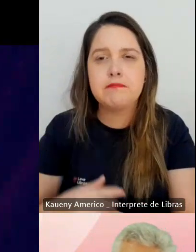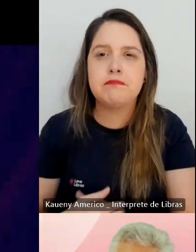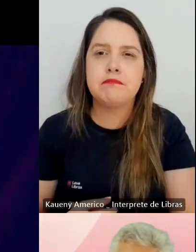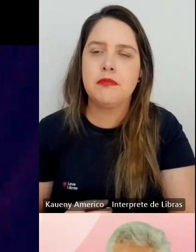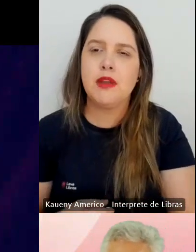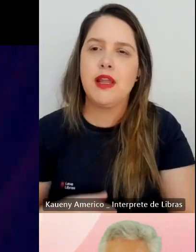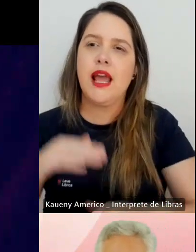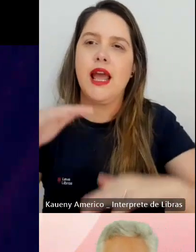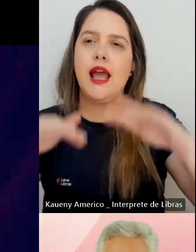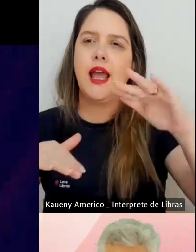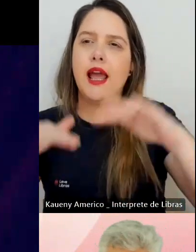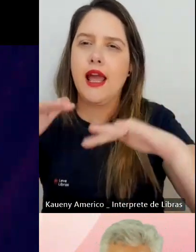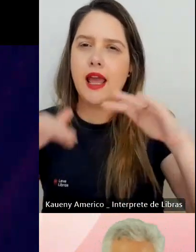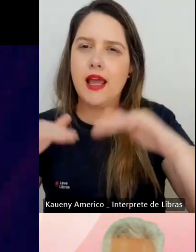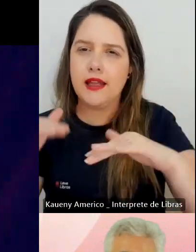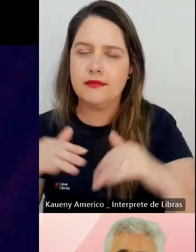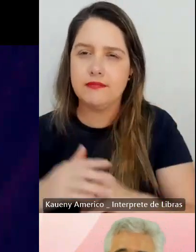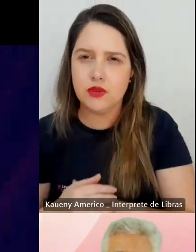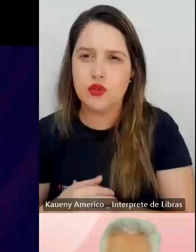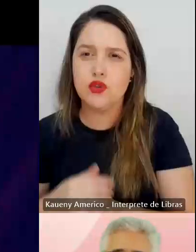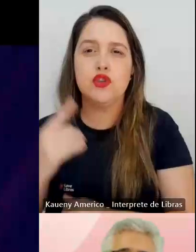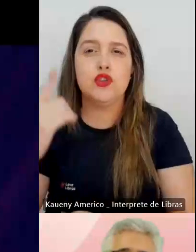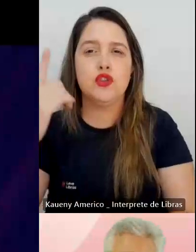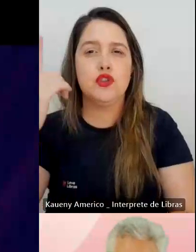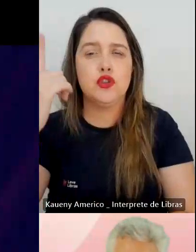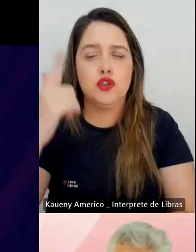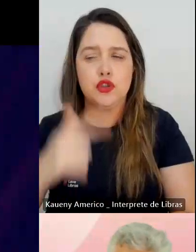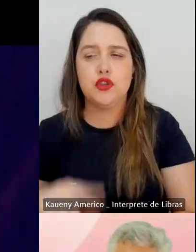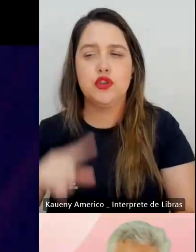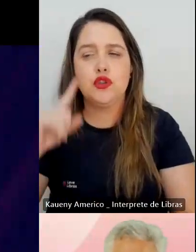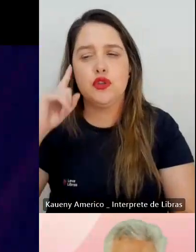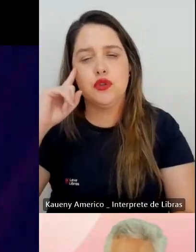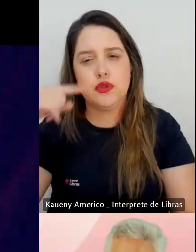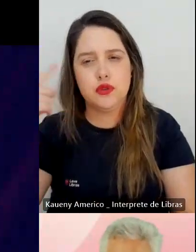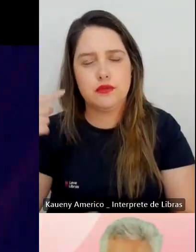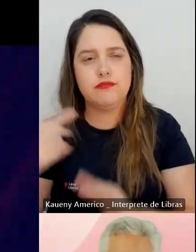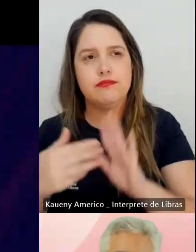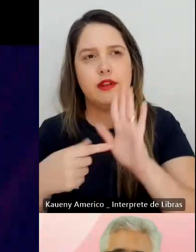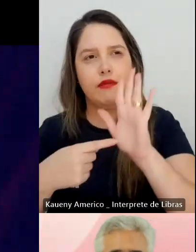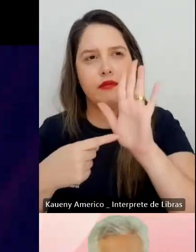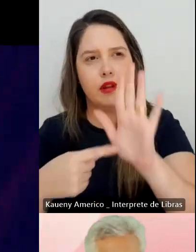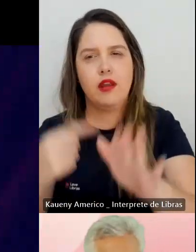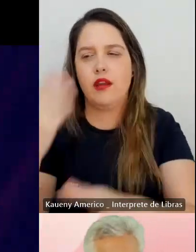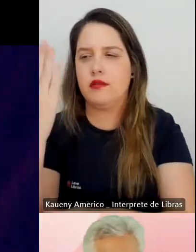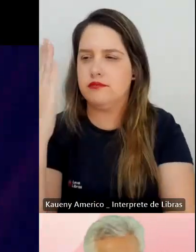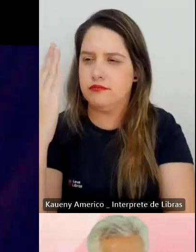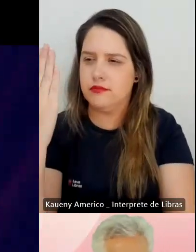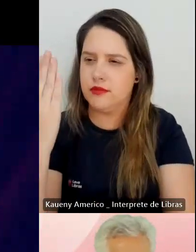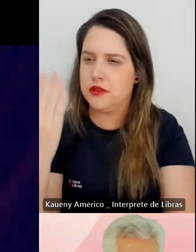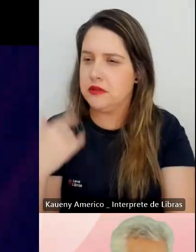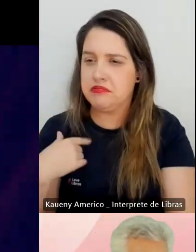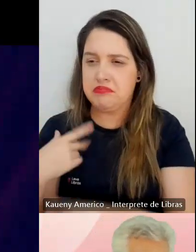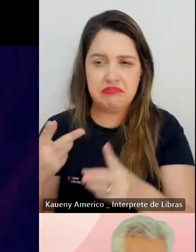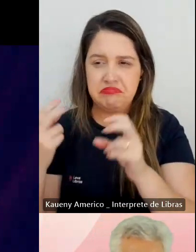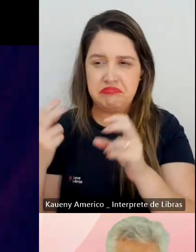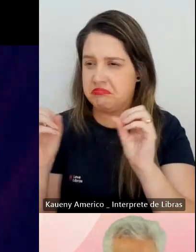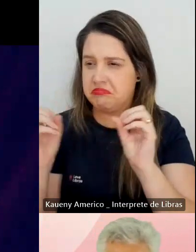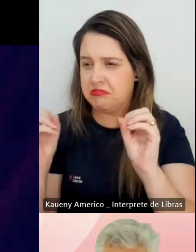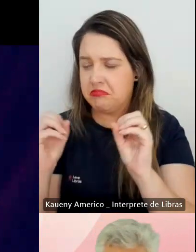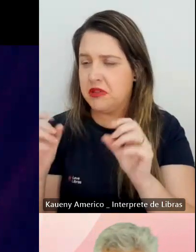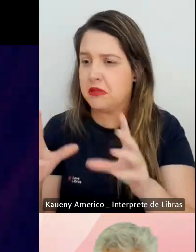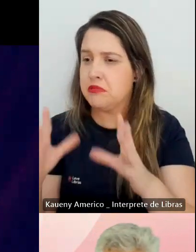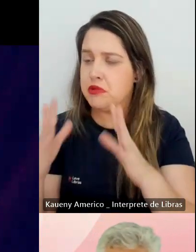coloração da areola. De novo, todos os dias na frente do espelho, eu estou me olhando, não havia percebido. Nossa, me chamou a atenção que